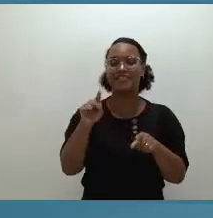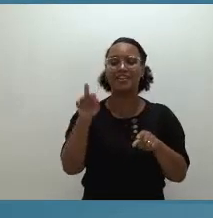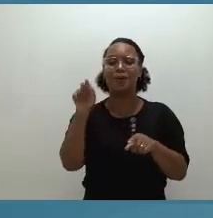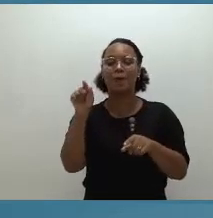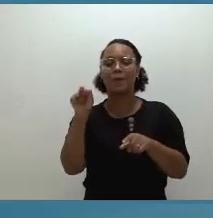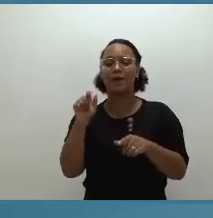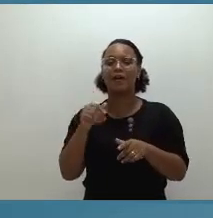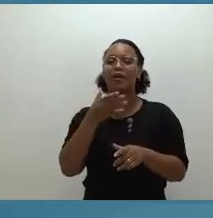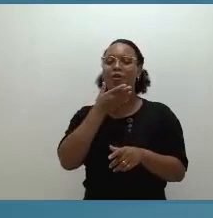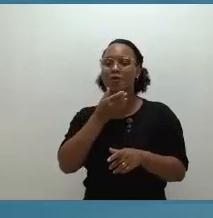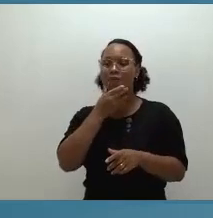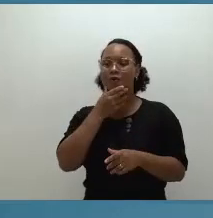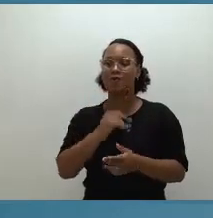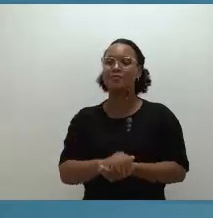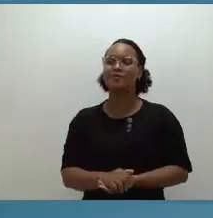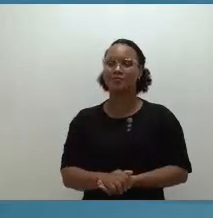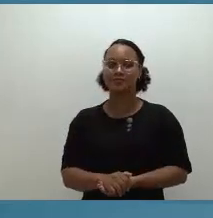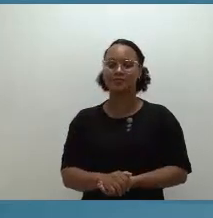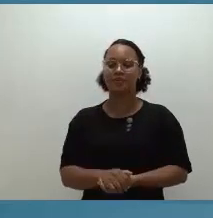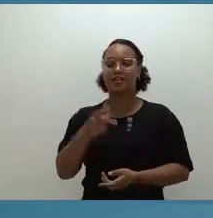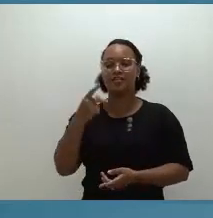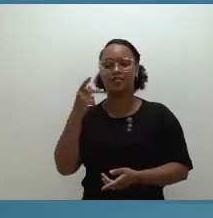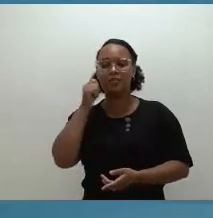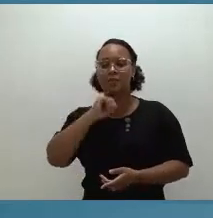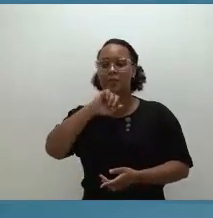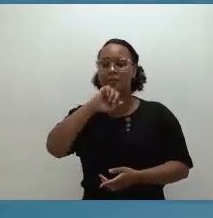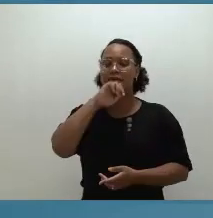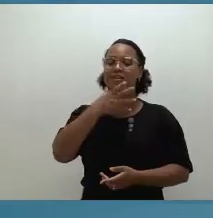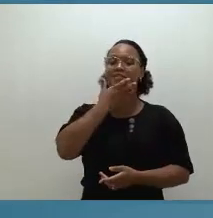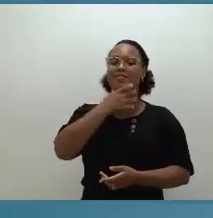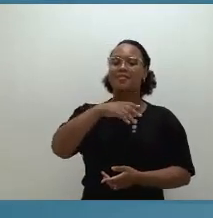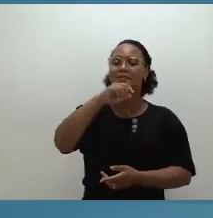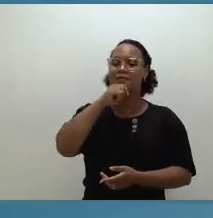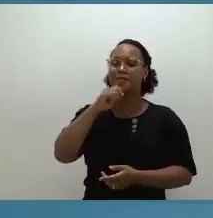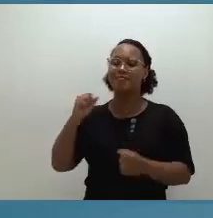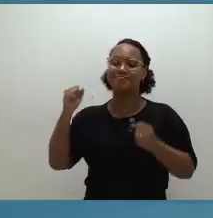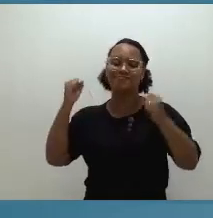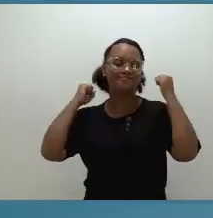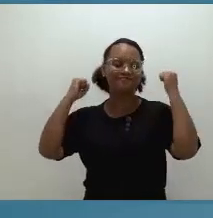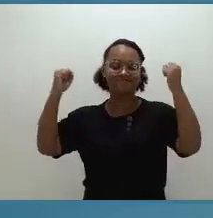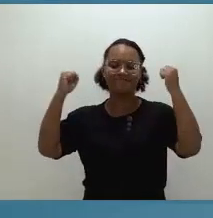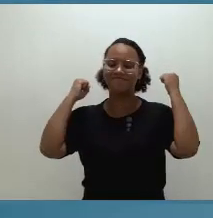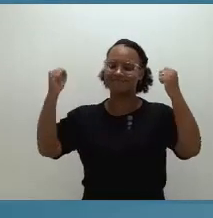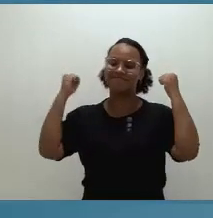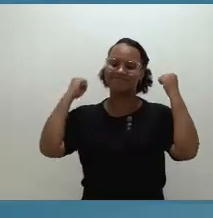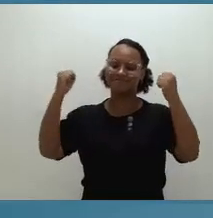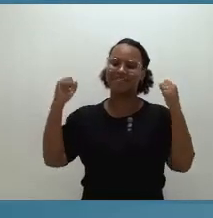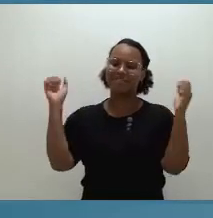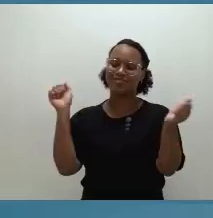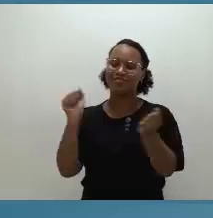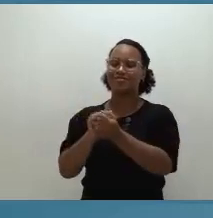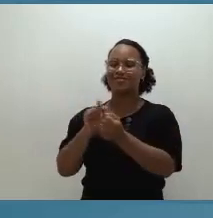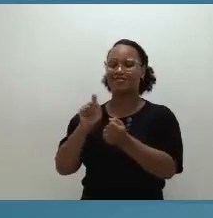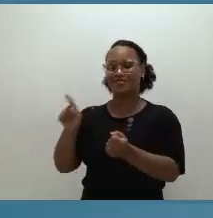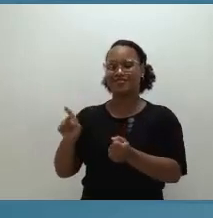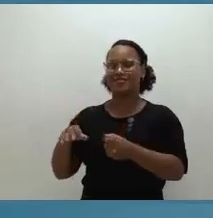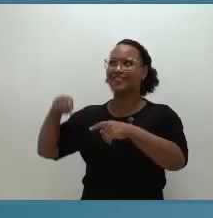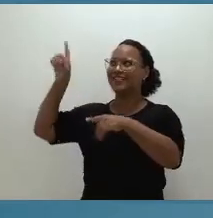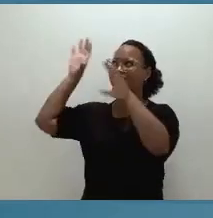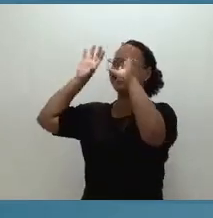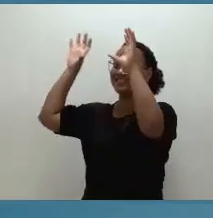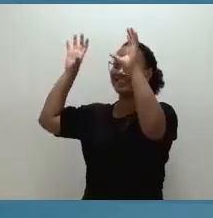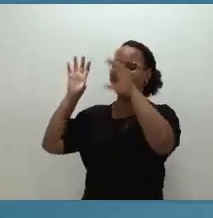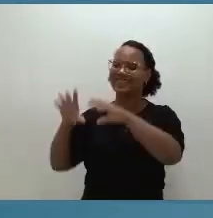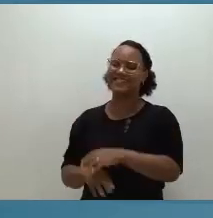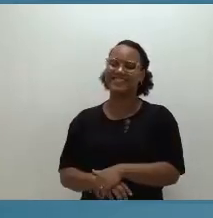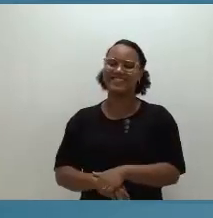feita. Seu irmão, sua mãe, seu pai estão vibrando hoje com você no céu. Eu